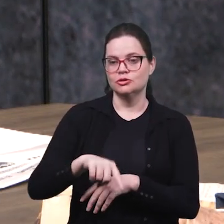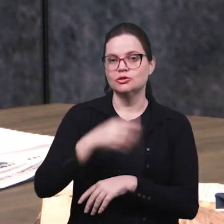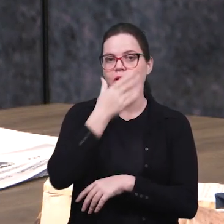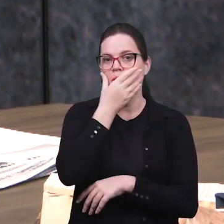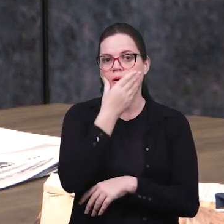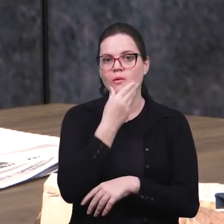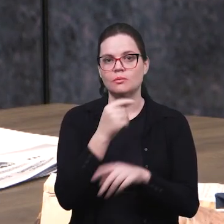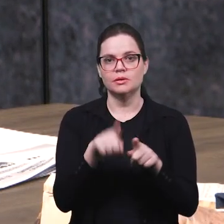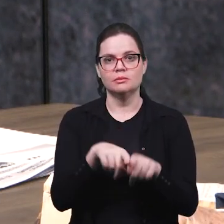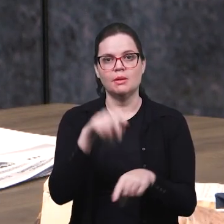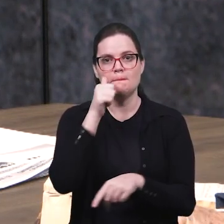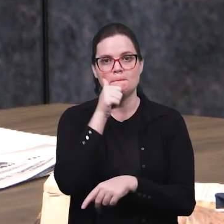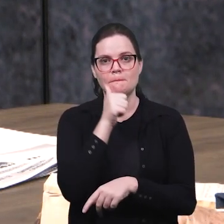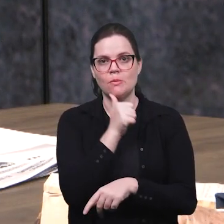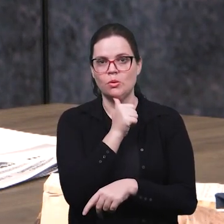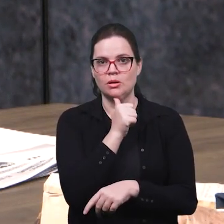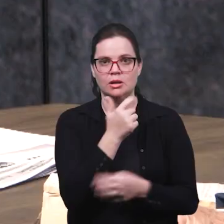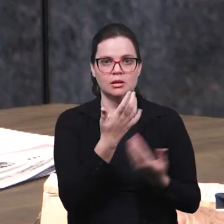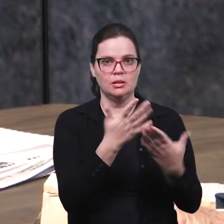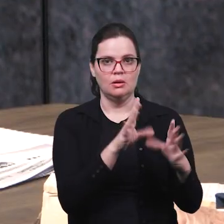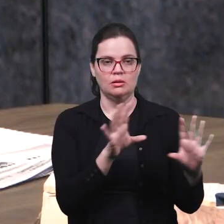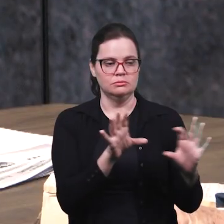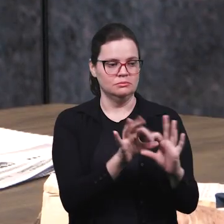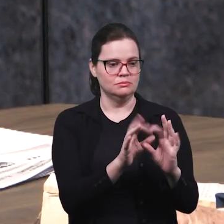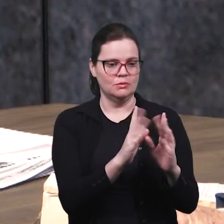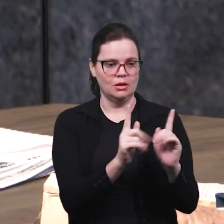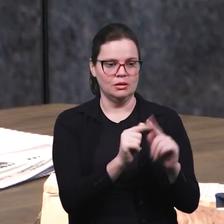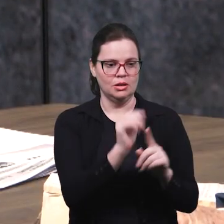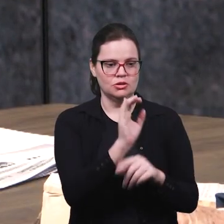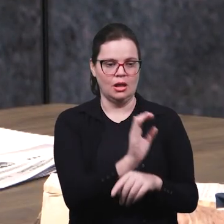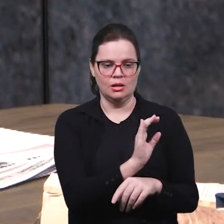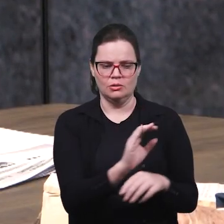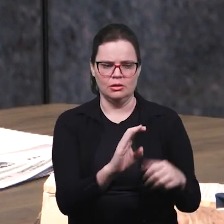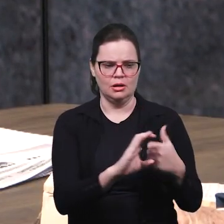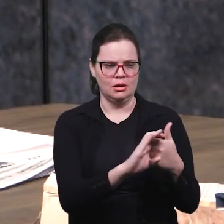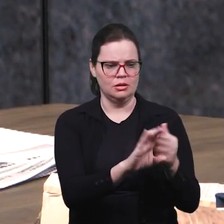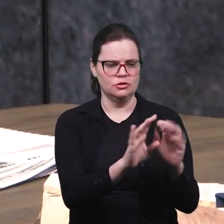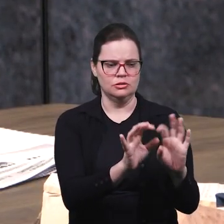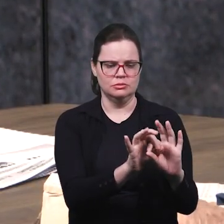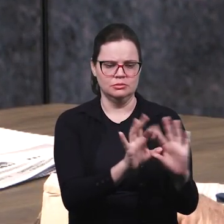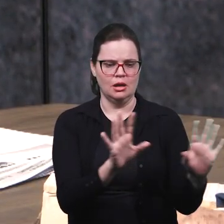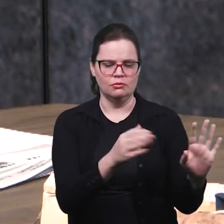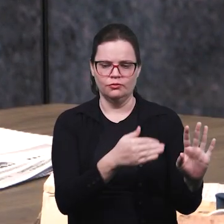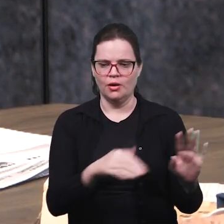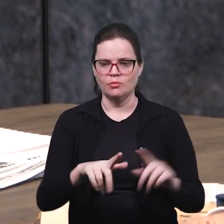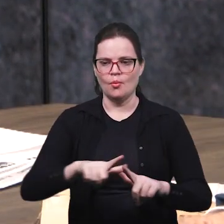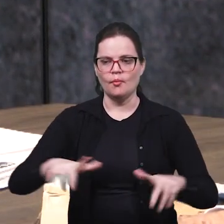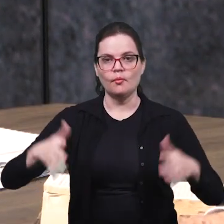que se retiram desse convívio com o mundo. É aí que vai surgir o chamado